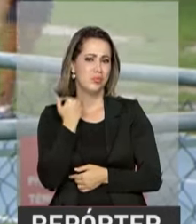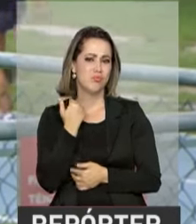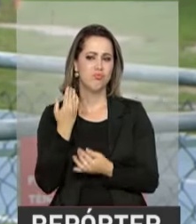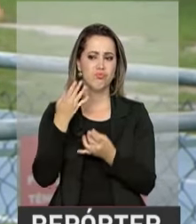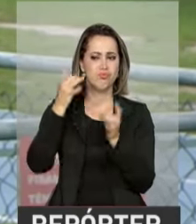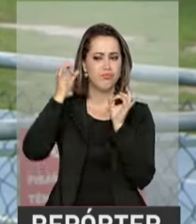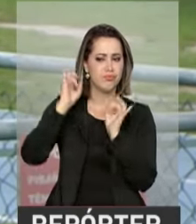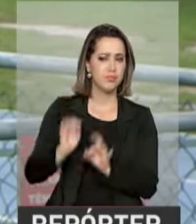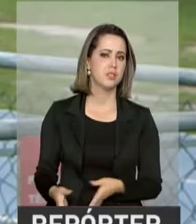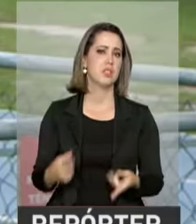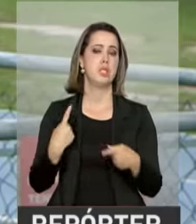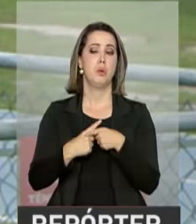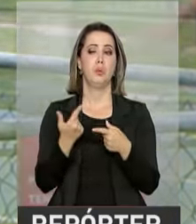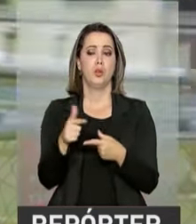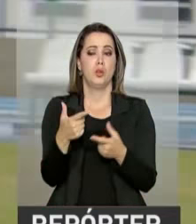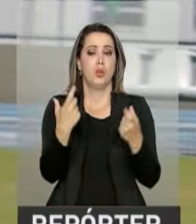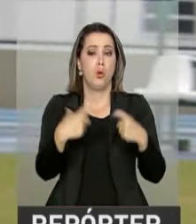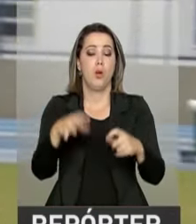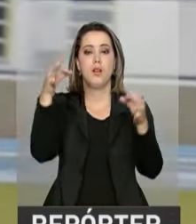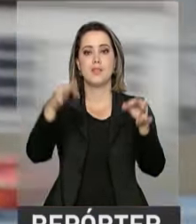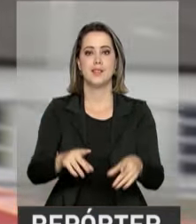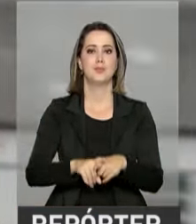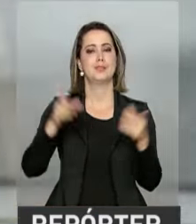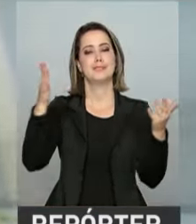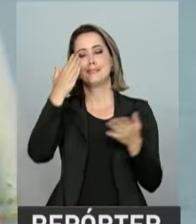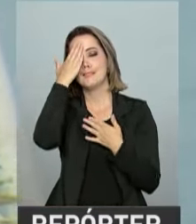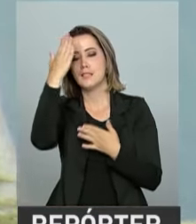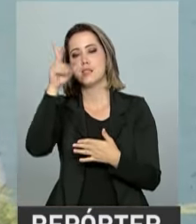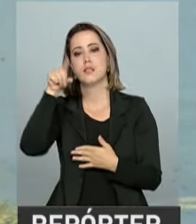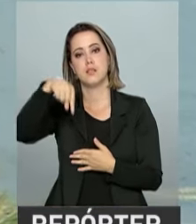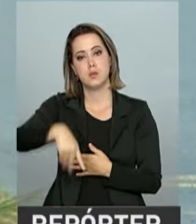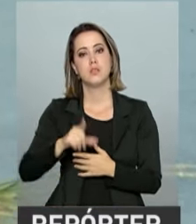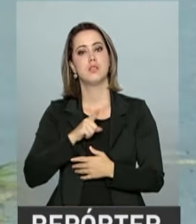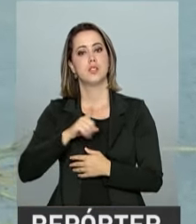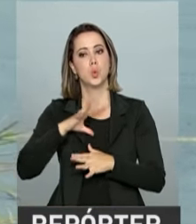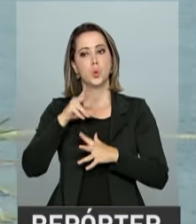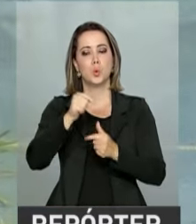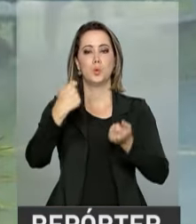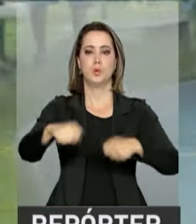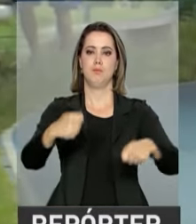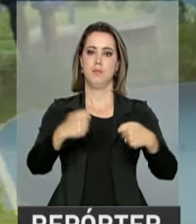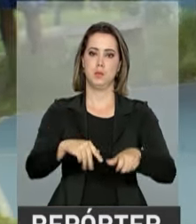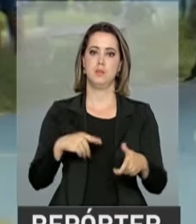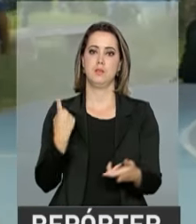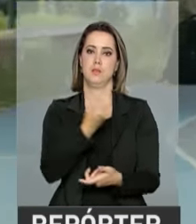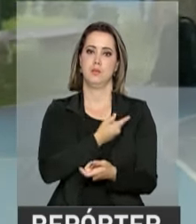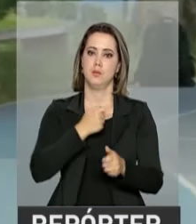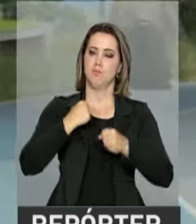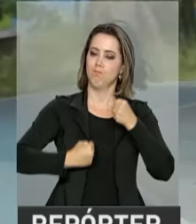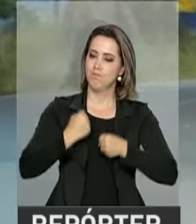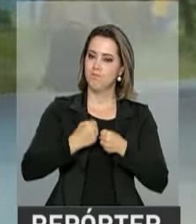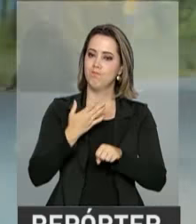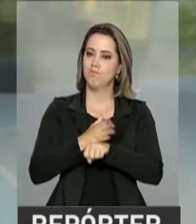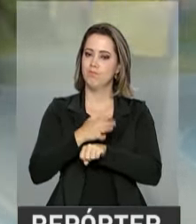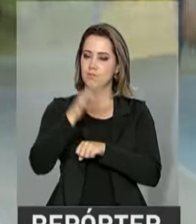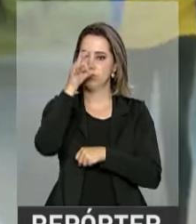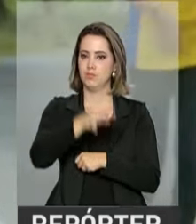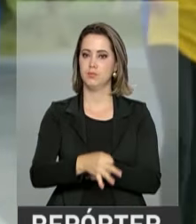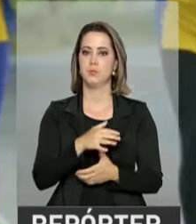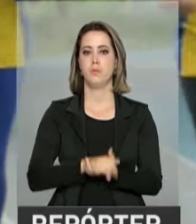por falta de estrutura e graças a deus aqui tem um estudo que é necessário pra realidade portuguesa